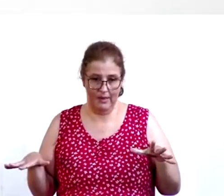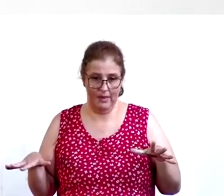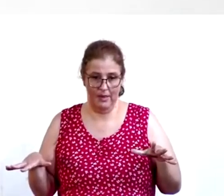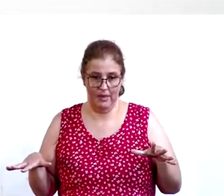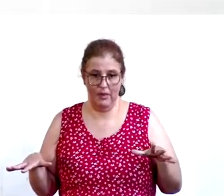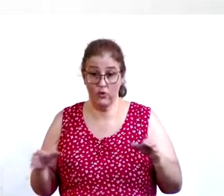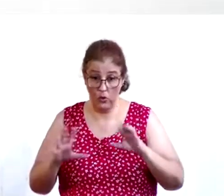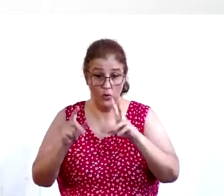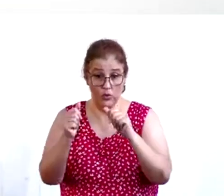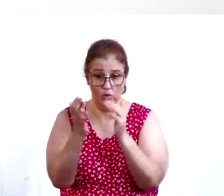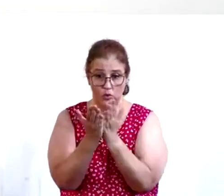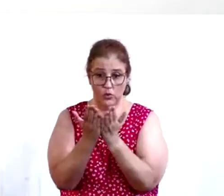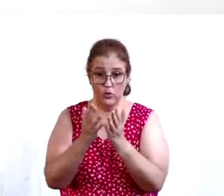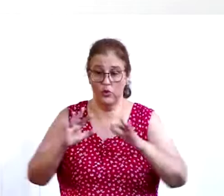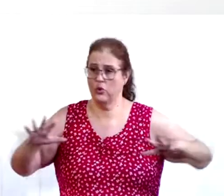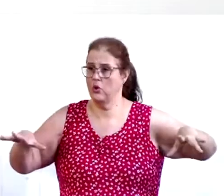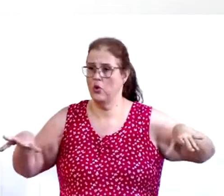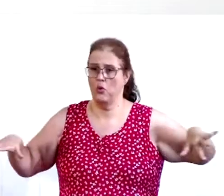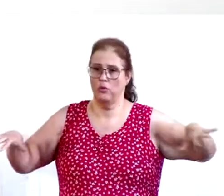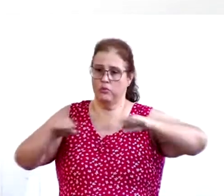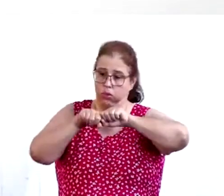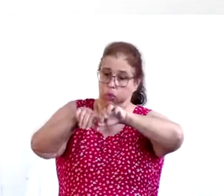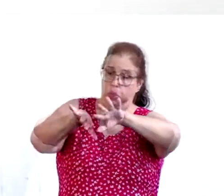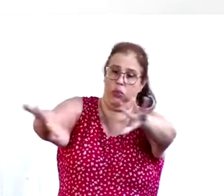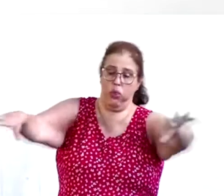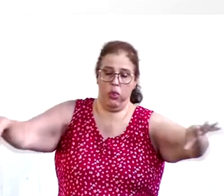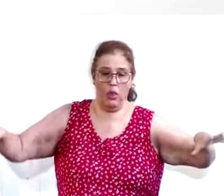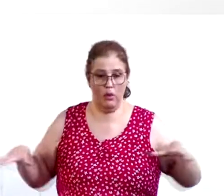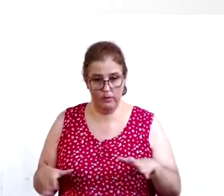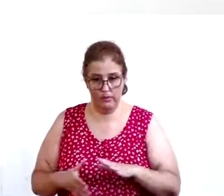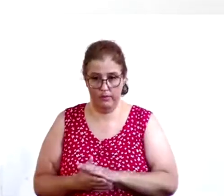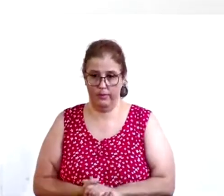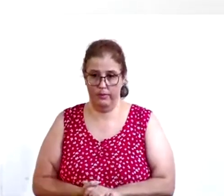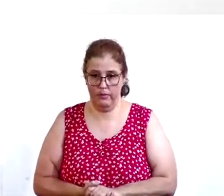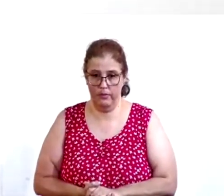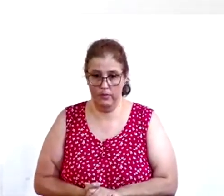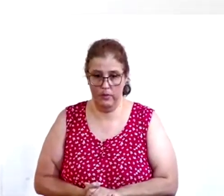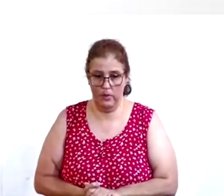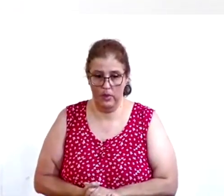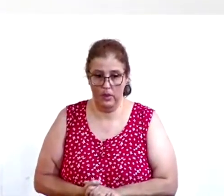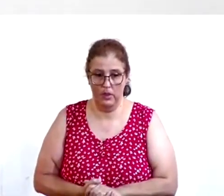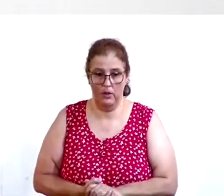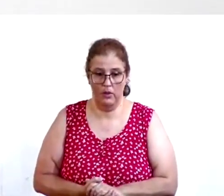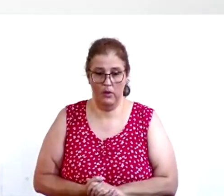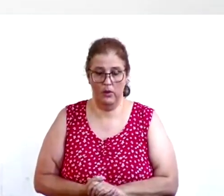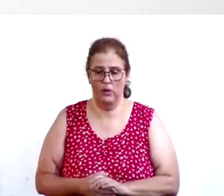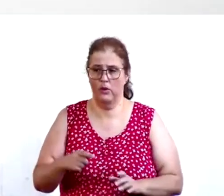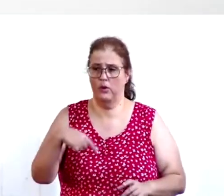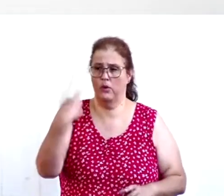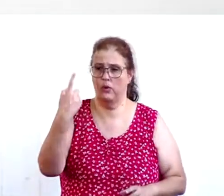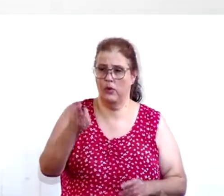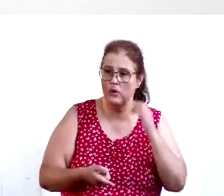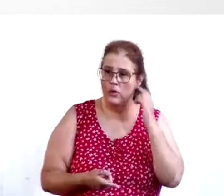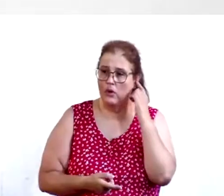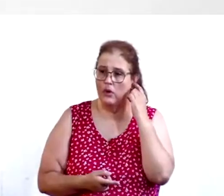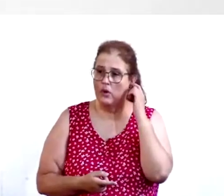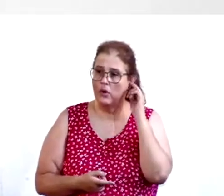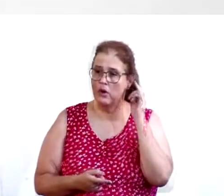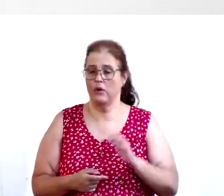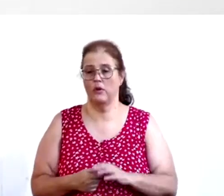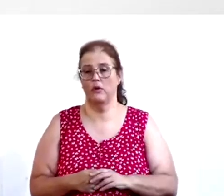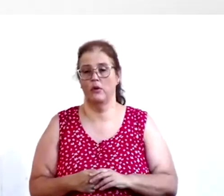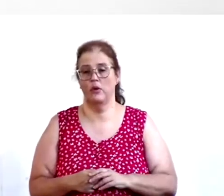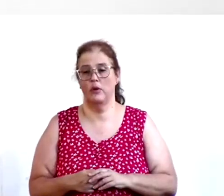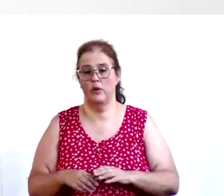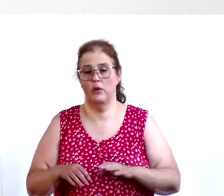viver como crentes, algumas coisas vocês terão de deixar. Abandonem isso. Tem coisas que vocês têm de abandonar, porque se vocês não